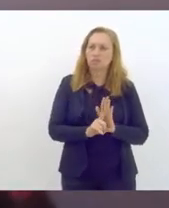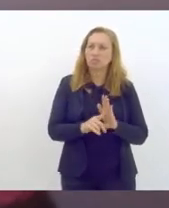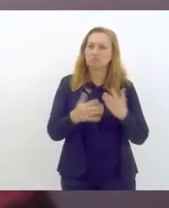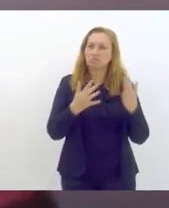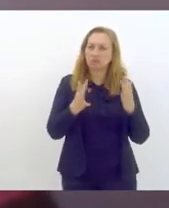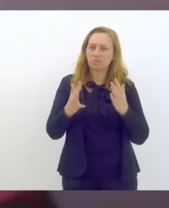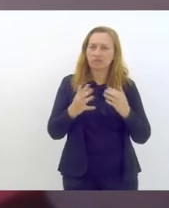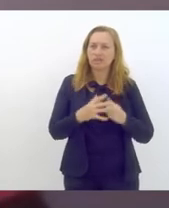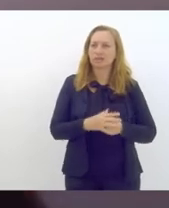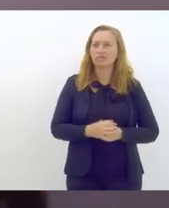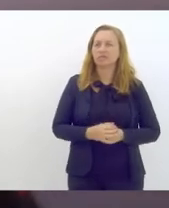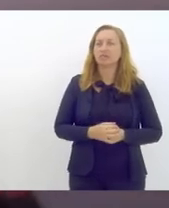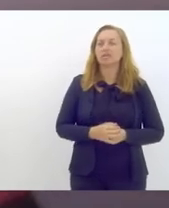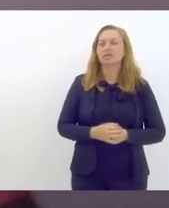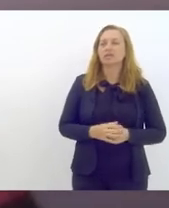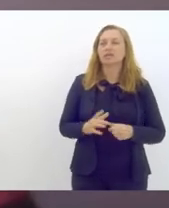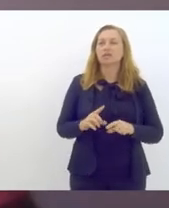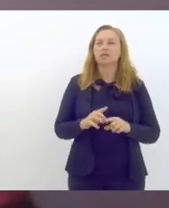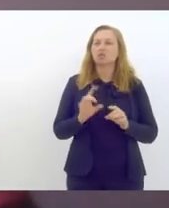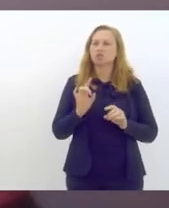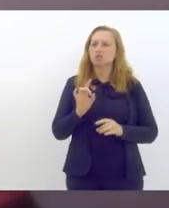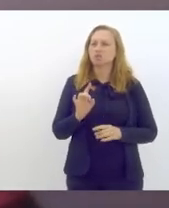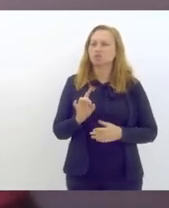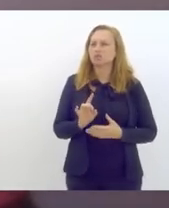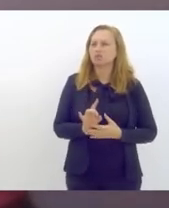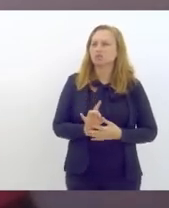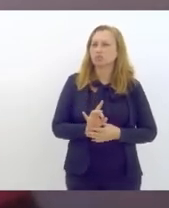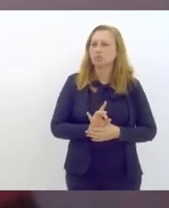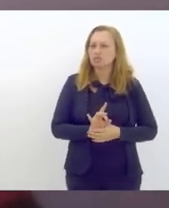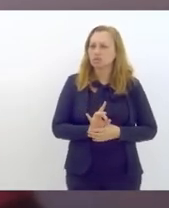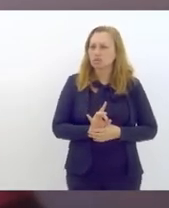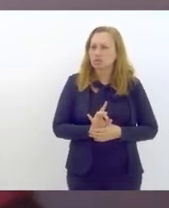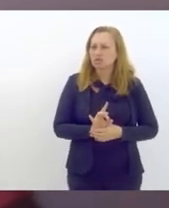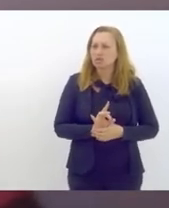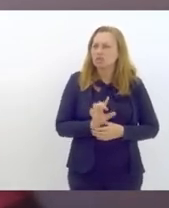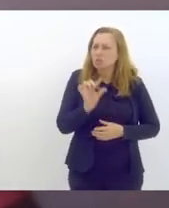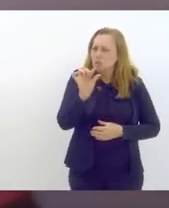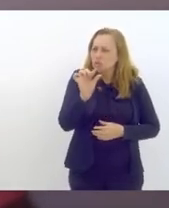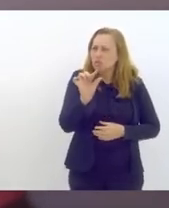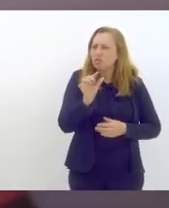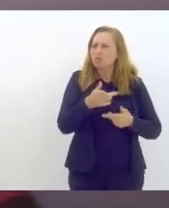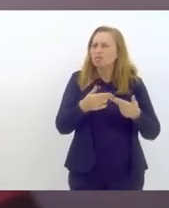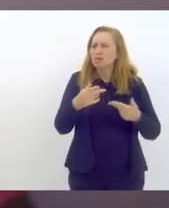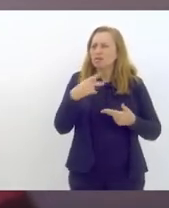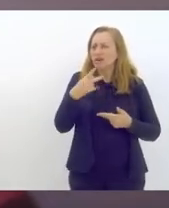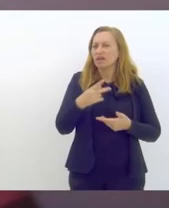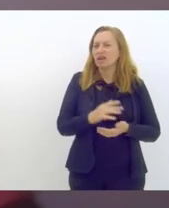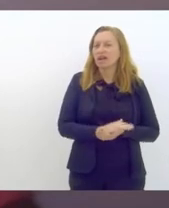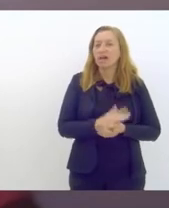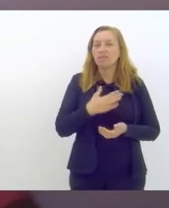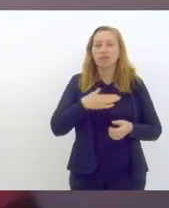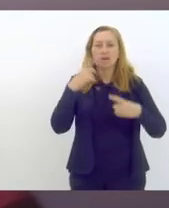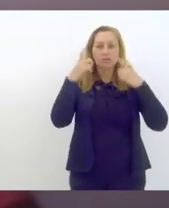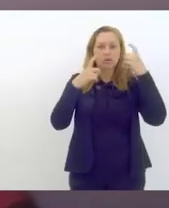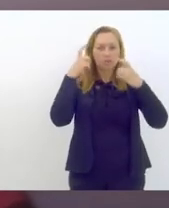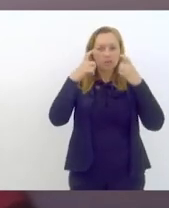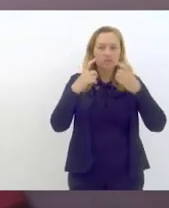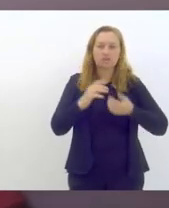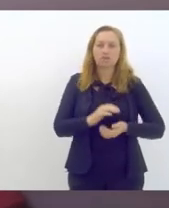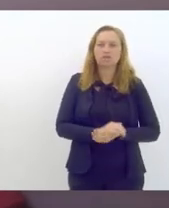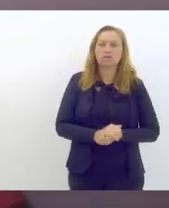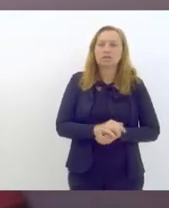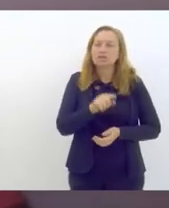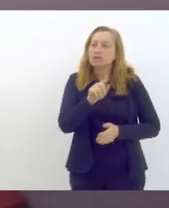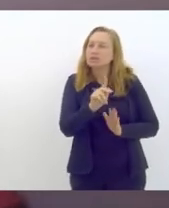elogiá-lo. Porém, assim, eu só tenho uma coisinha para falar. A minha preocupação é que